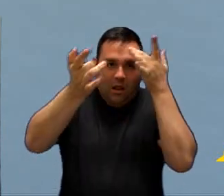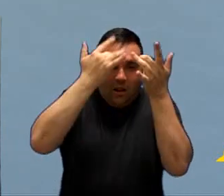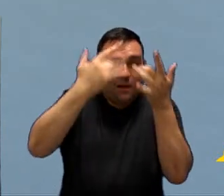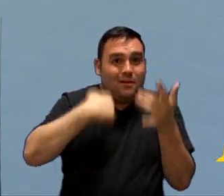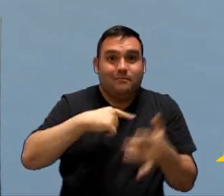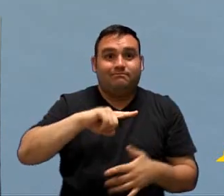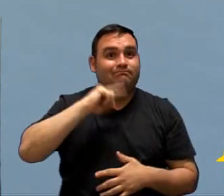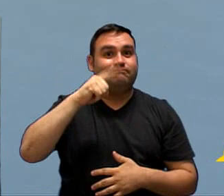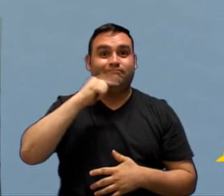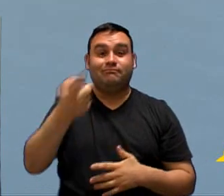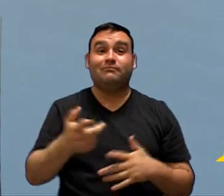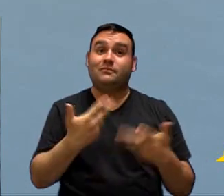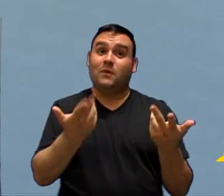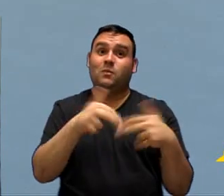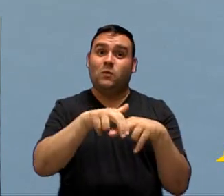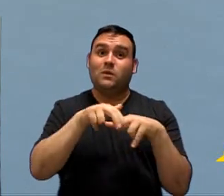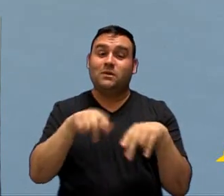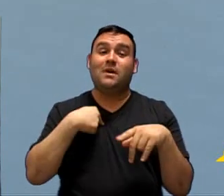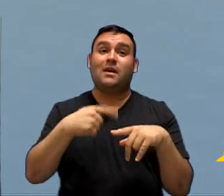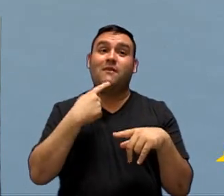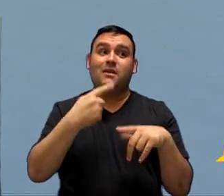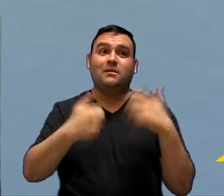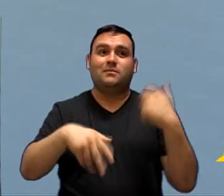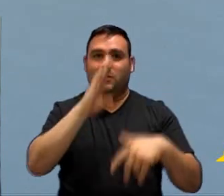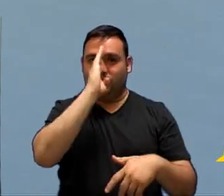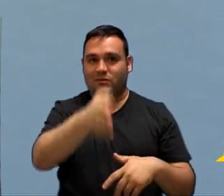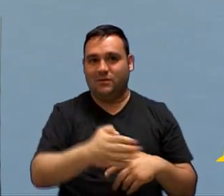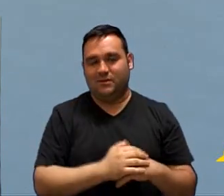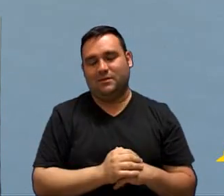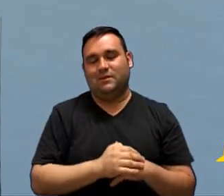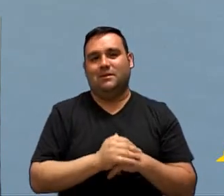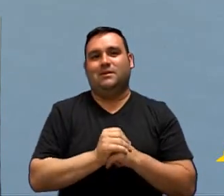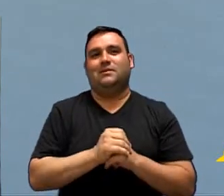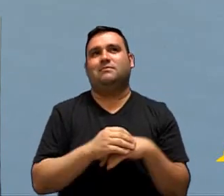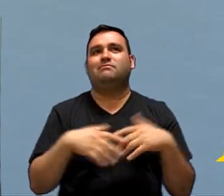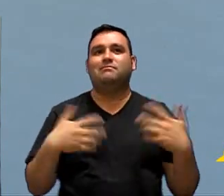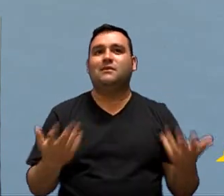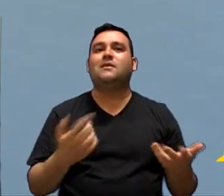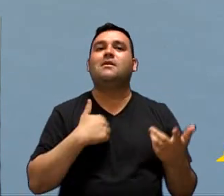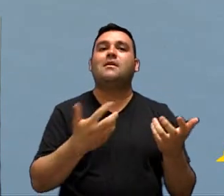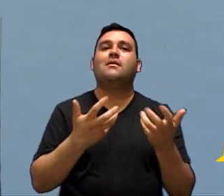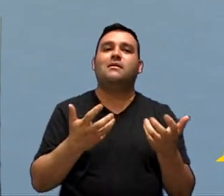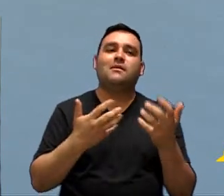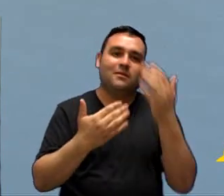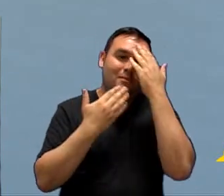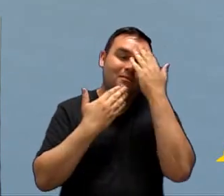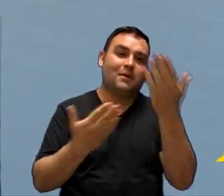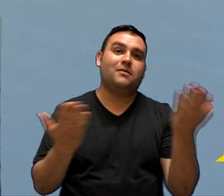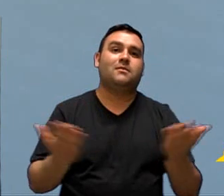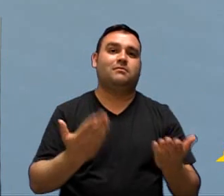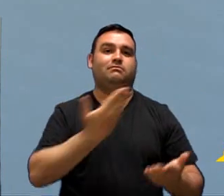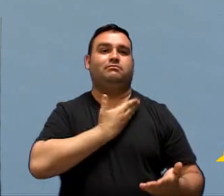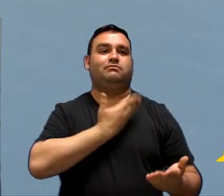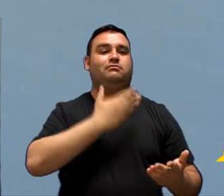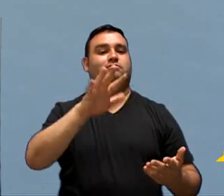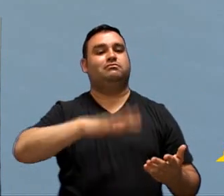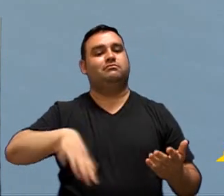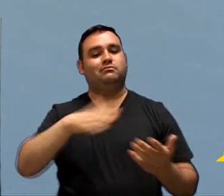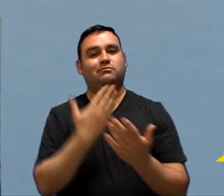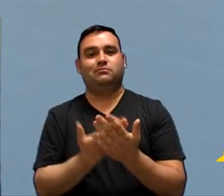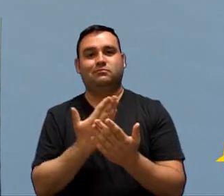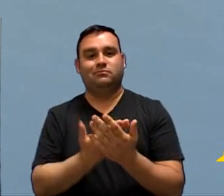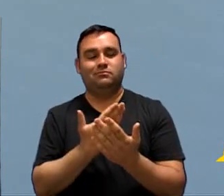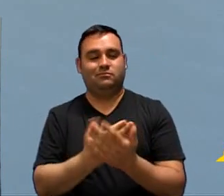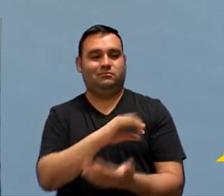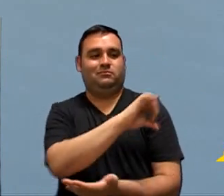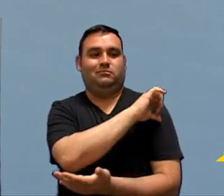não decoro. Por isso que eu só falo assim direto, entendeu? Então, eu gostaria de agradecer aos meus colegas da minha escola,